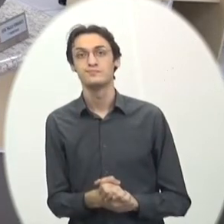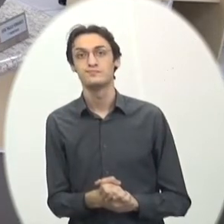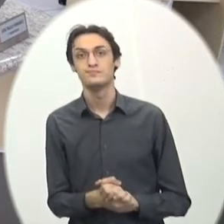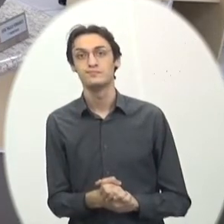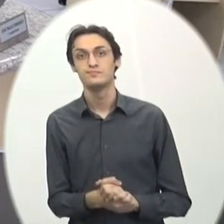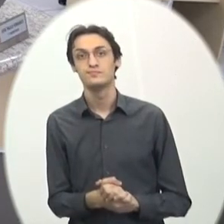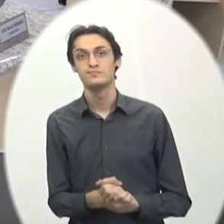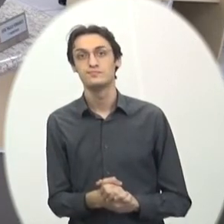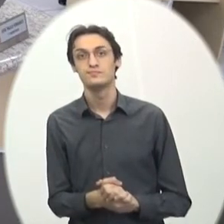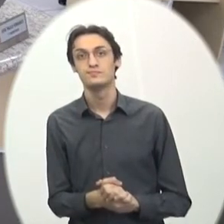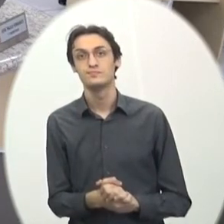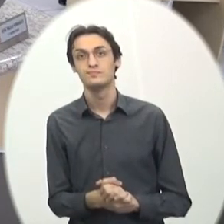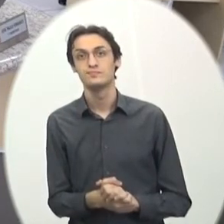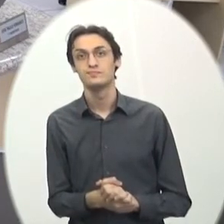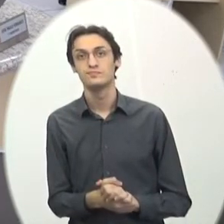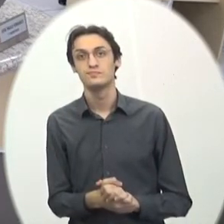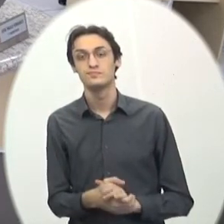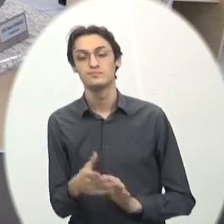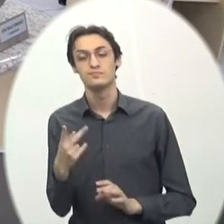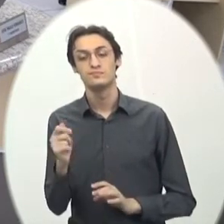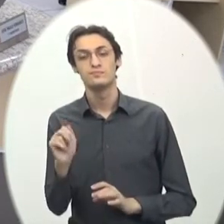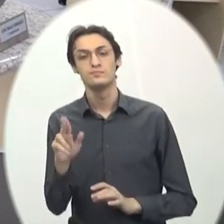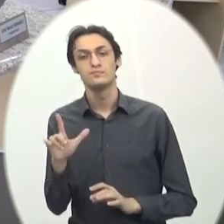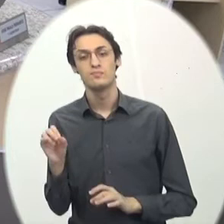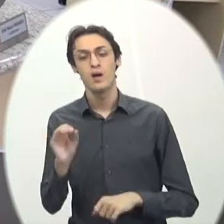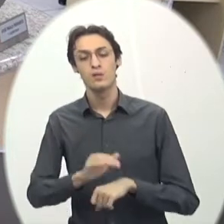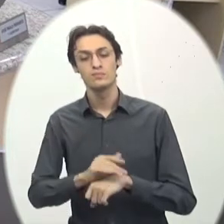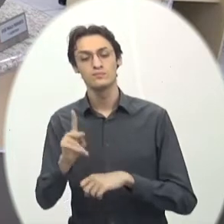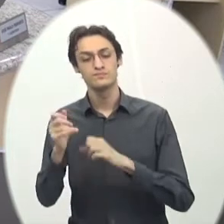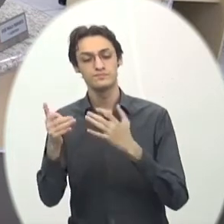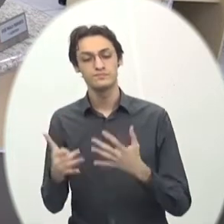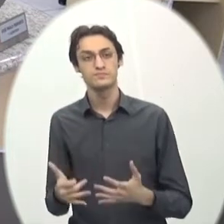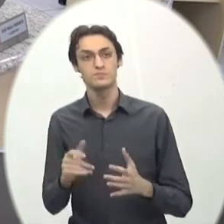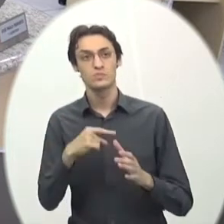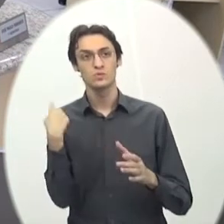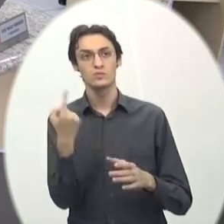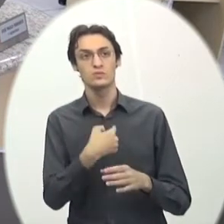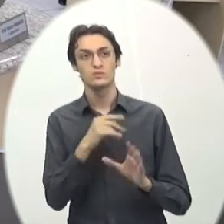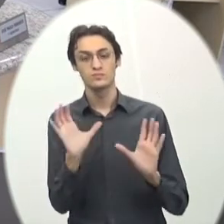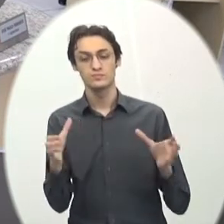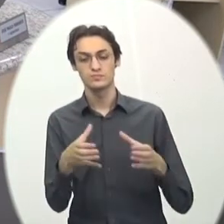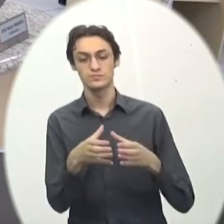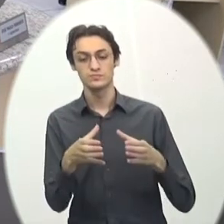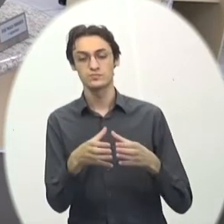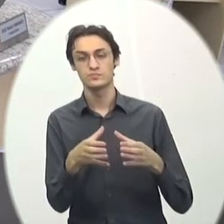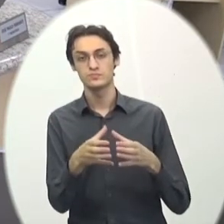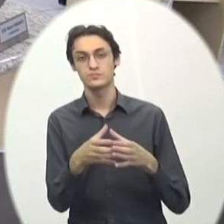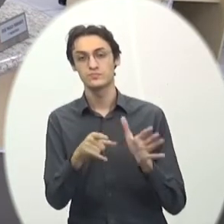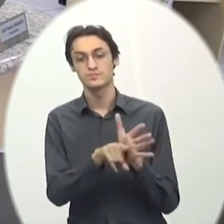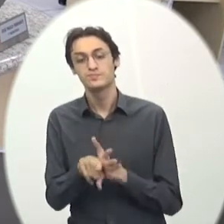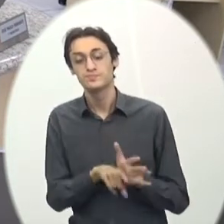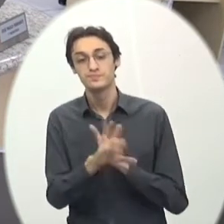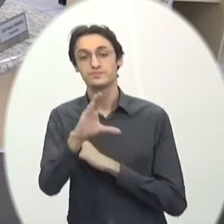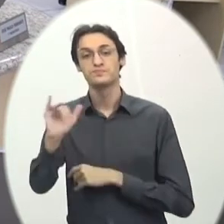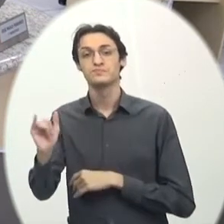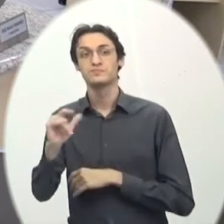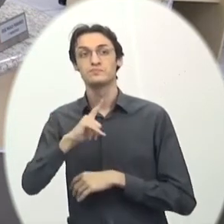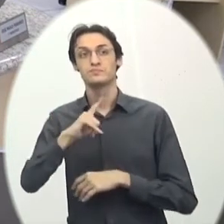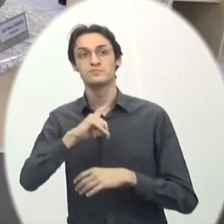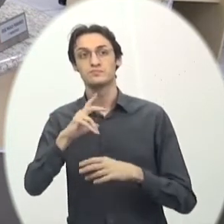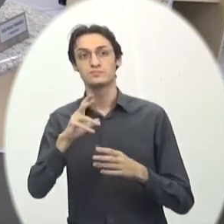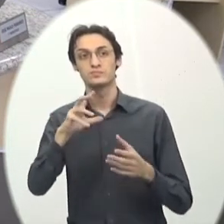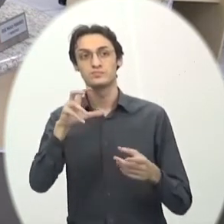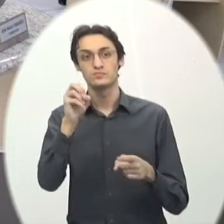O que o vereador Paulo colocou, e é verdadeiro, a gente participou do comitê lá, e desde o início foi falado da contratação de 4, poderia chegar